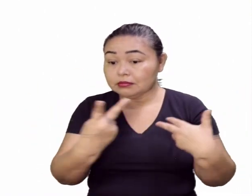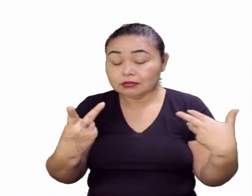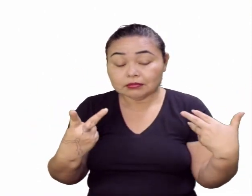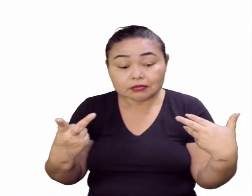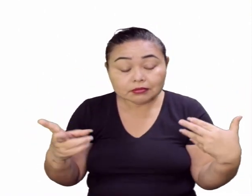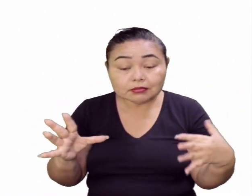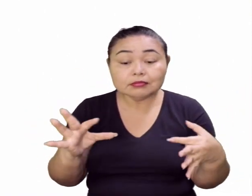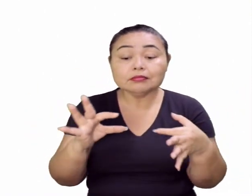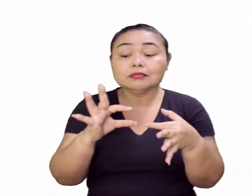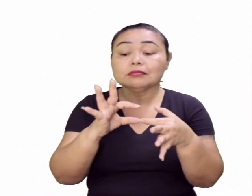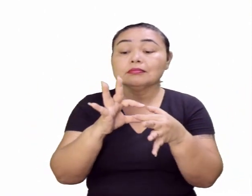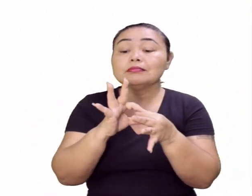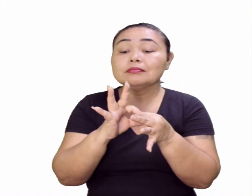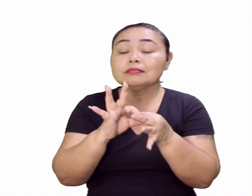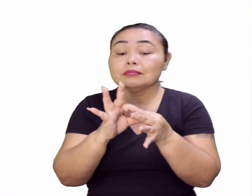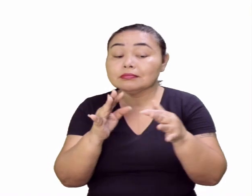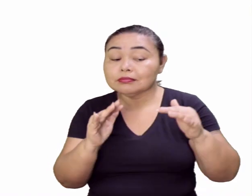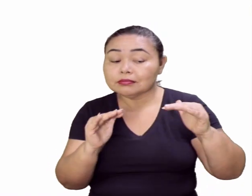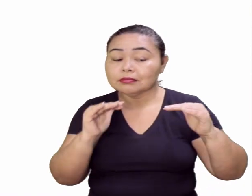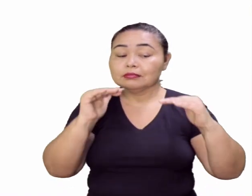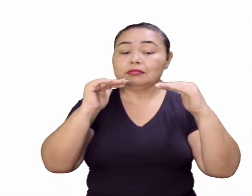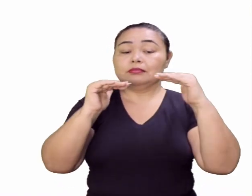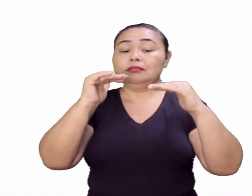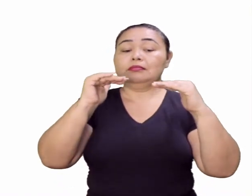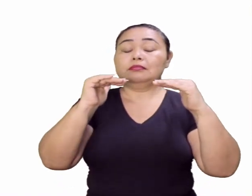gente quer, este equilíbrio.